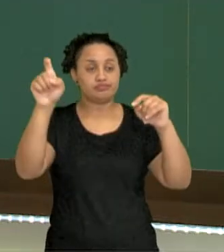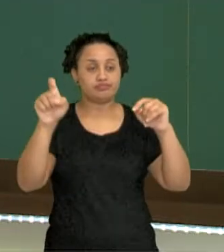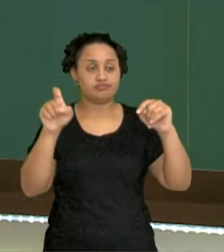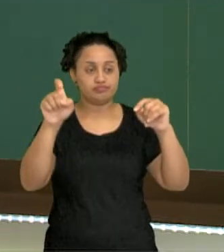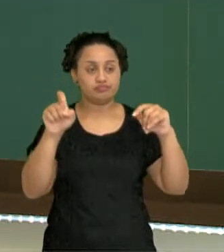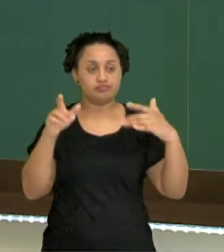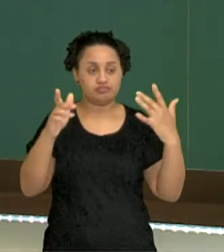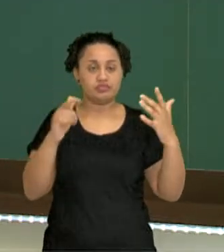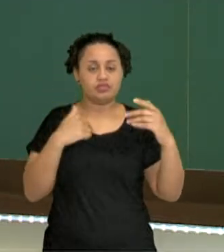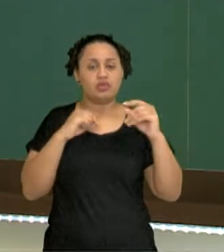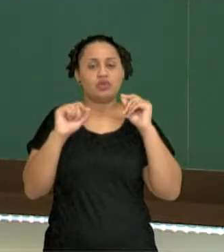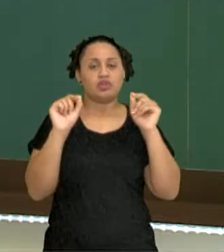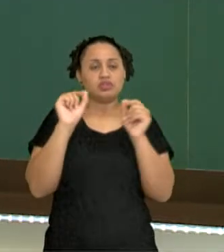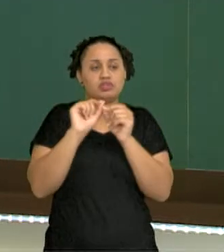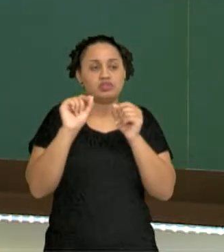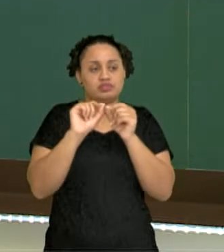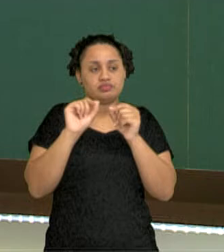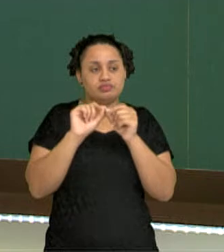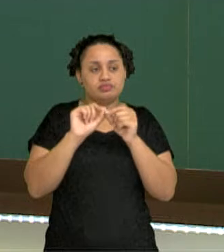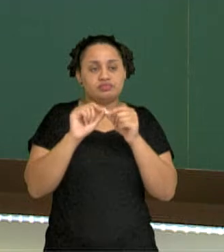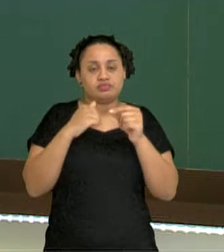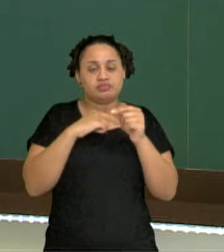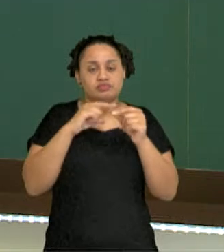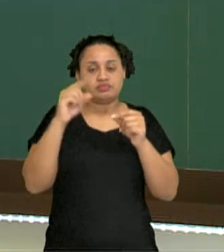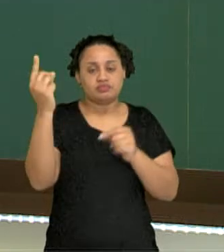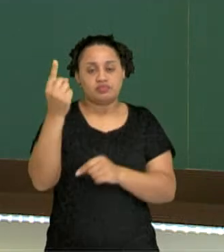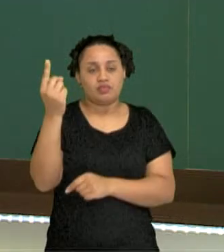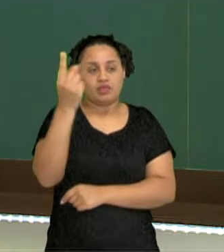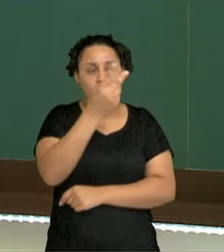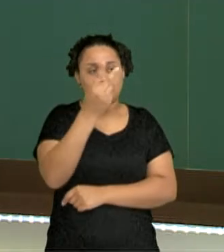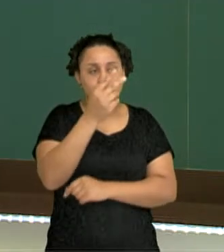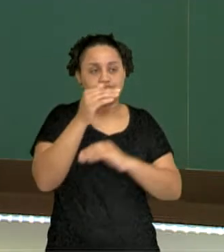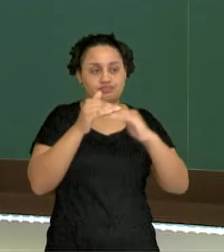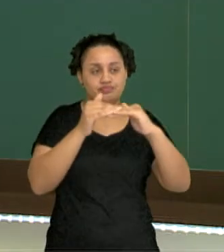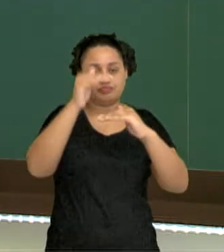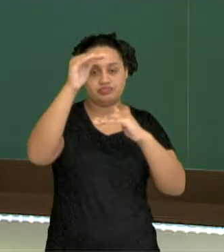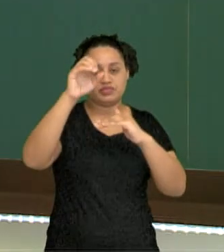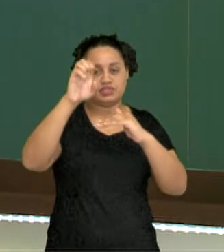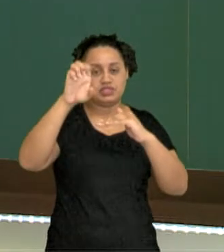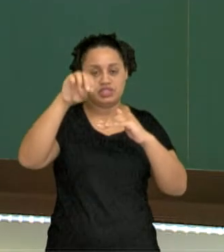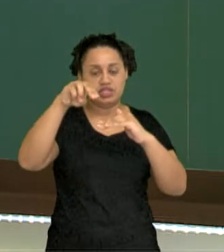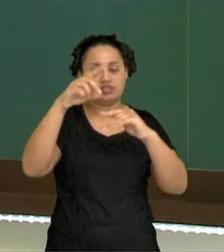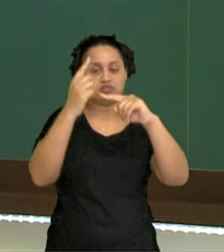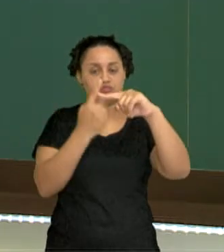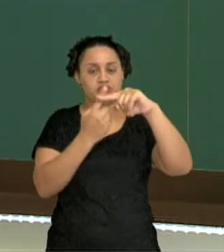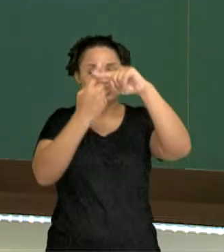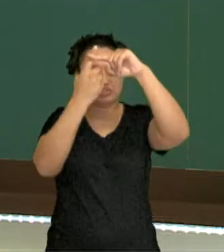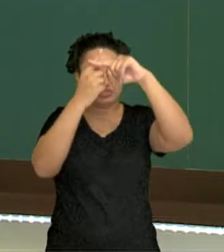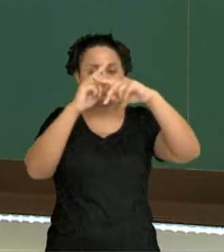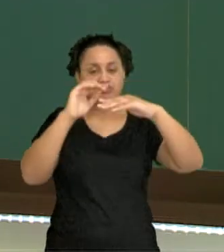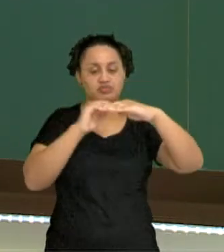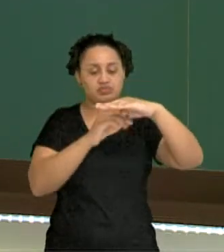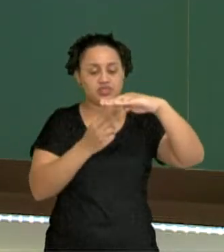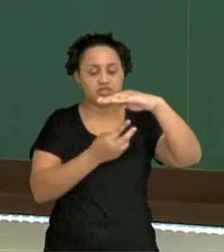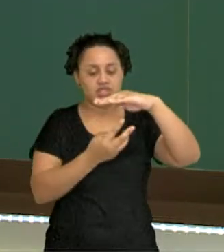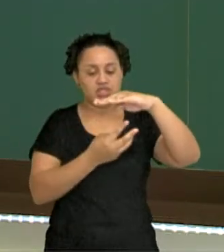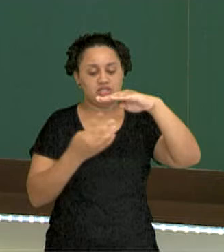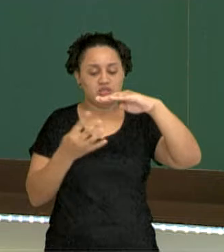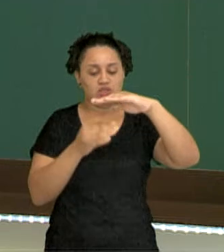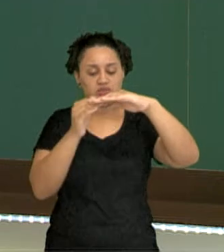projeções sobre o eixo x. Então, ângulos que estão no primeiro e segundo quadrante têm seno positivo, no terceiro e quarto quadrante tem